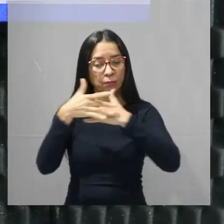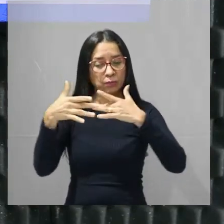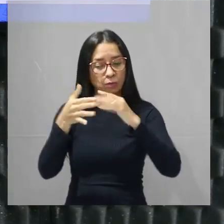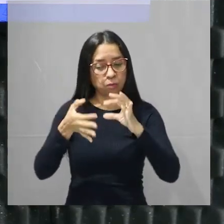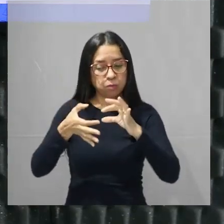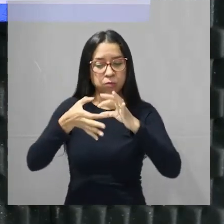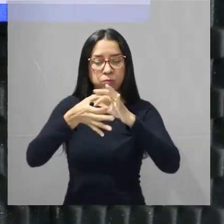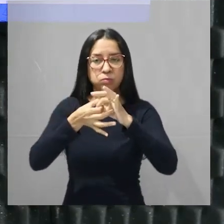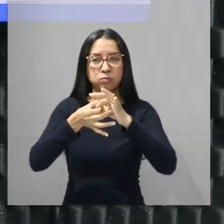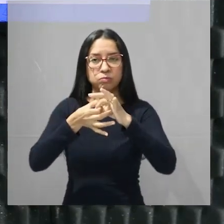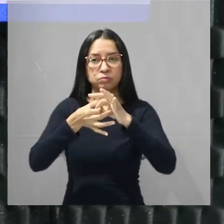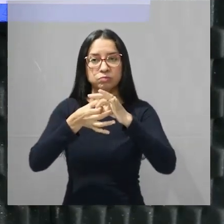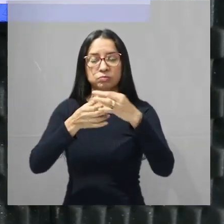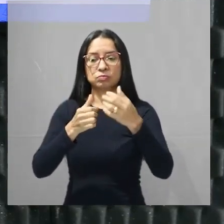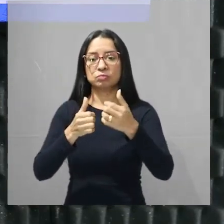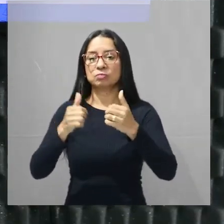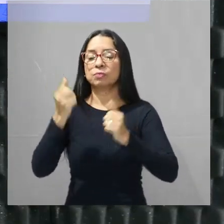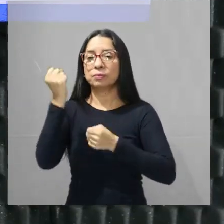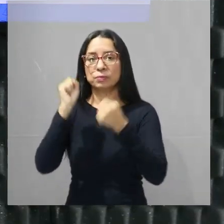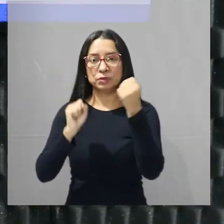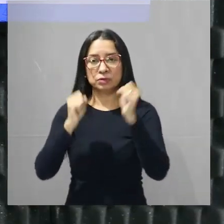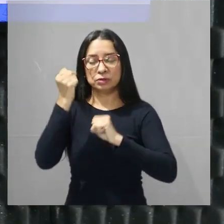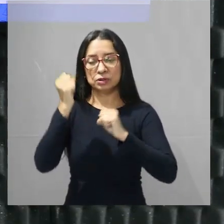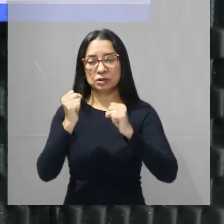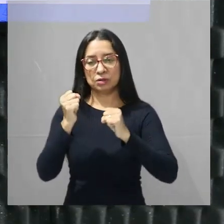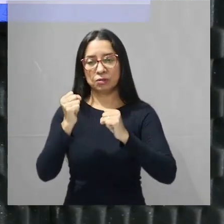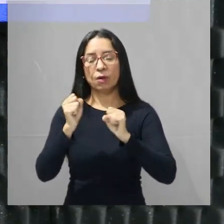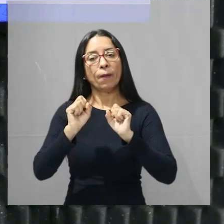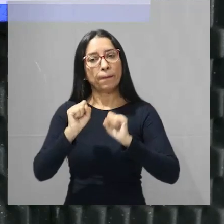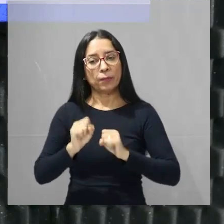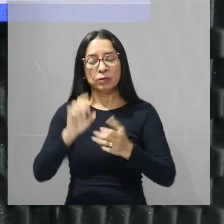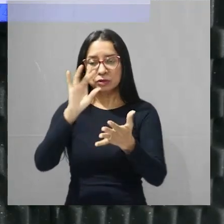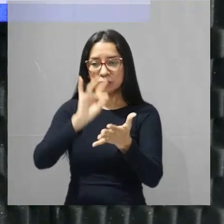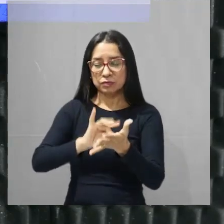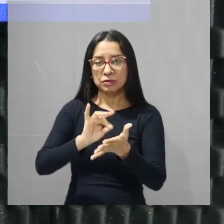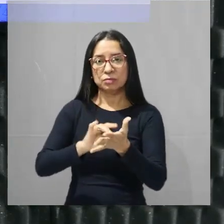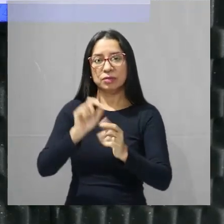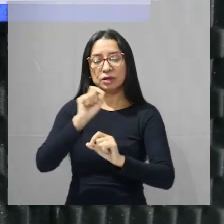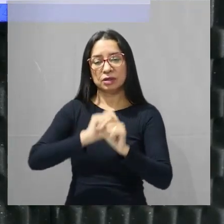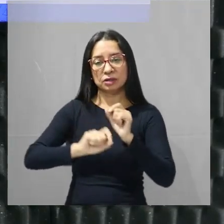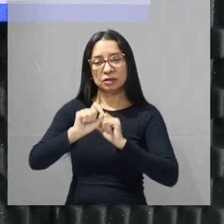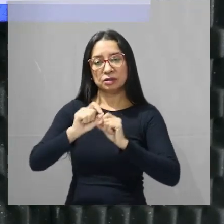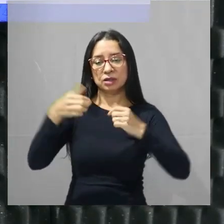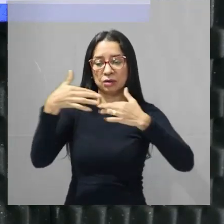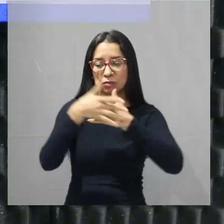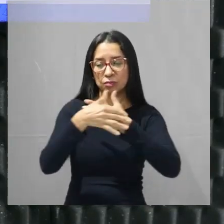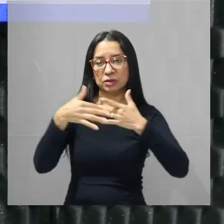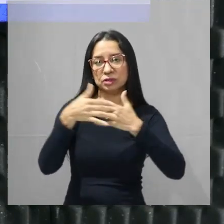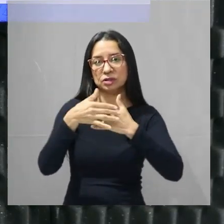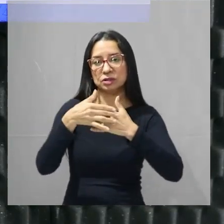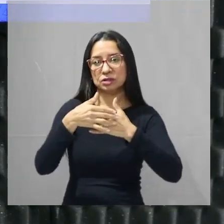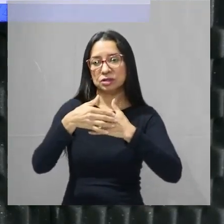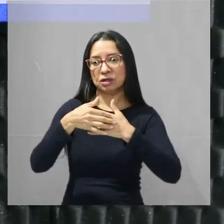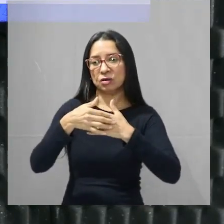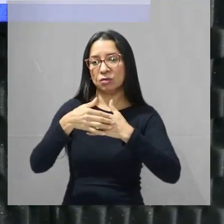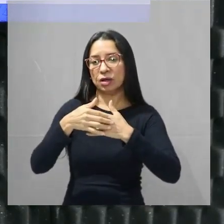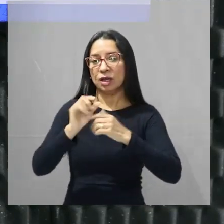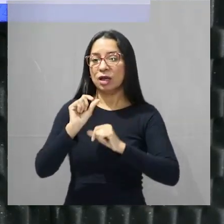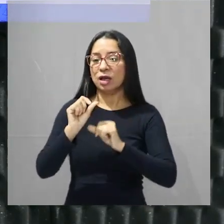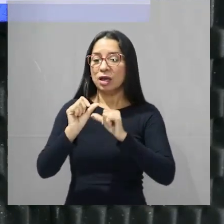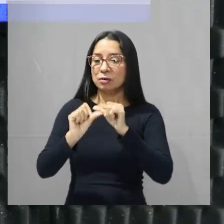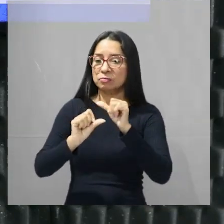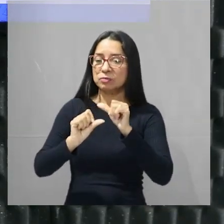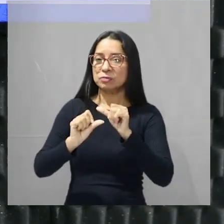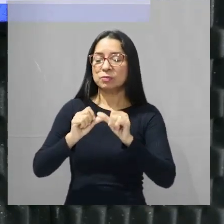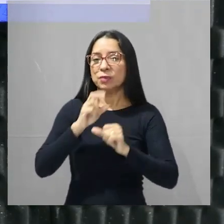te afirmar que o fenômeno da urbanização ele é uma consequência do seu processo industrial.